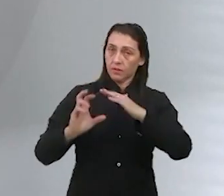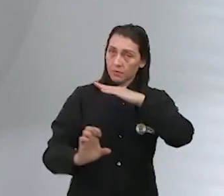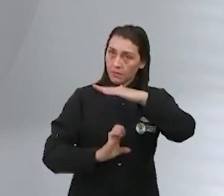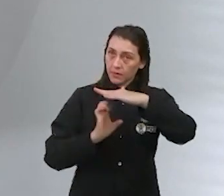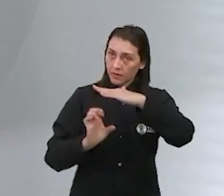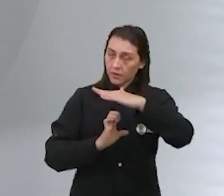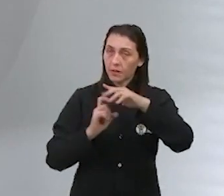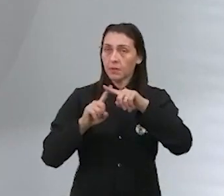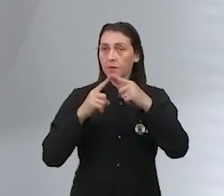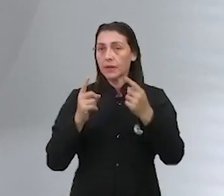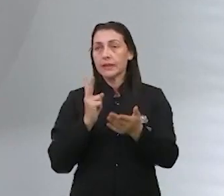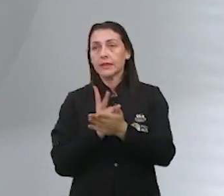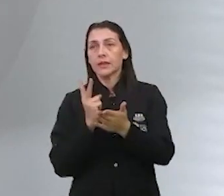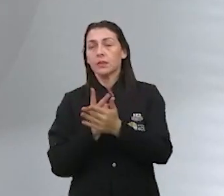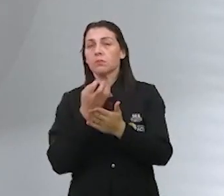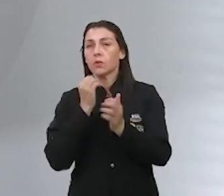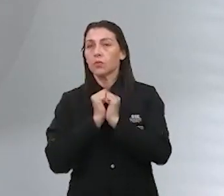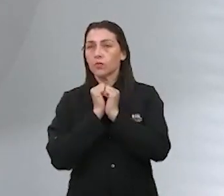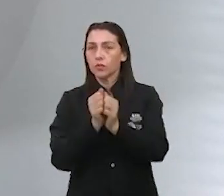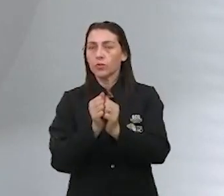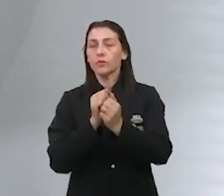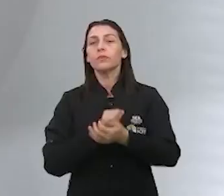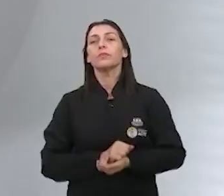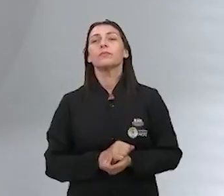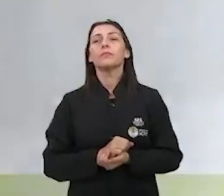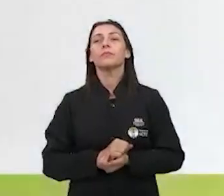isso. Mas é sempre bom caminhar junto, tá?